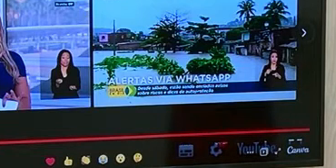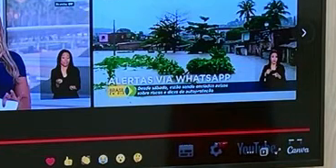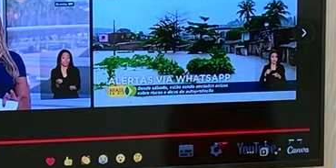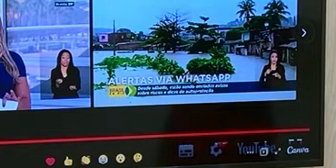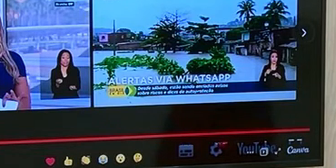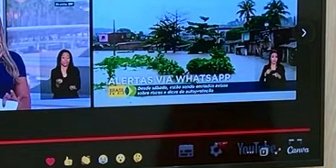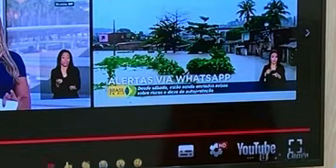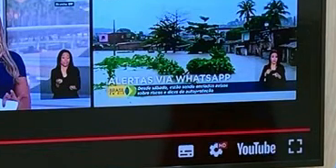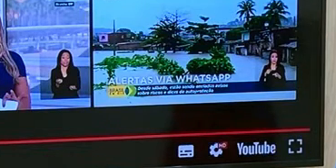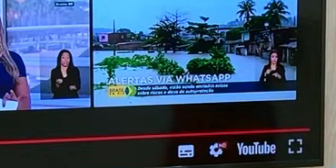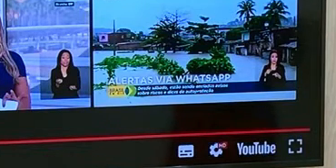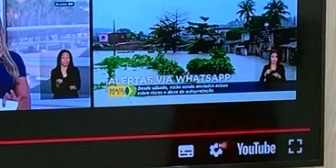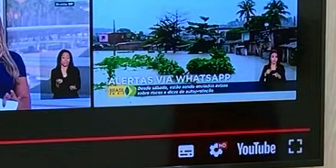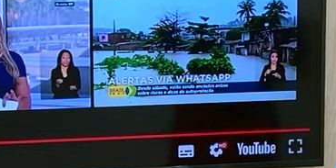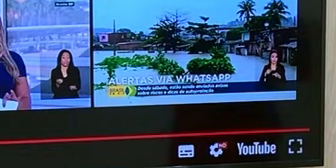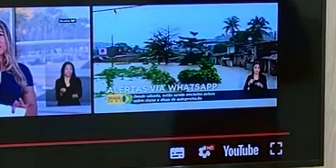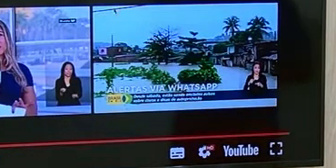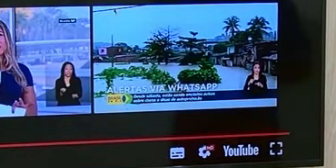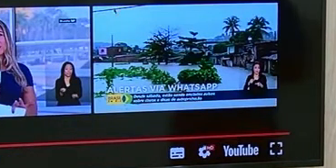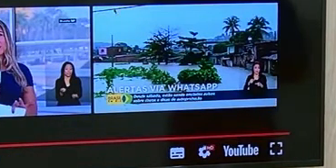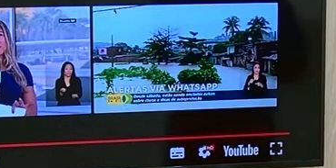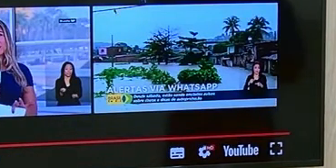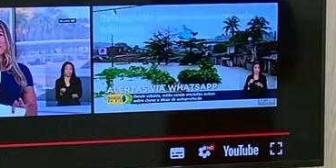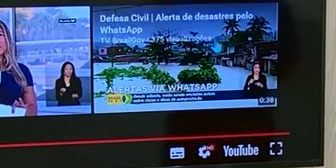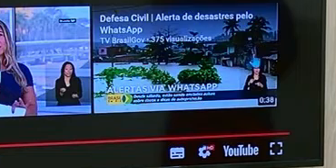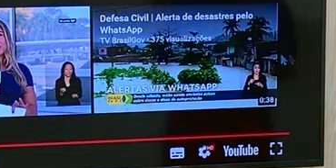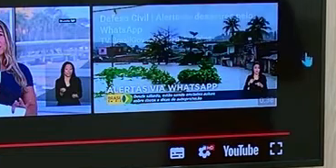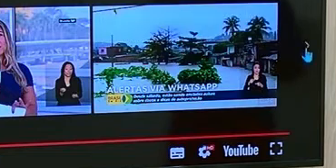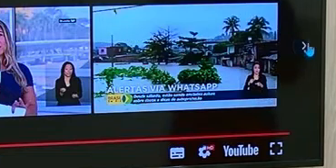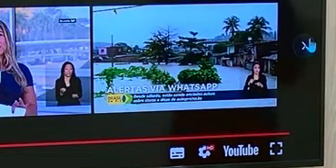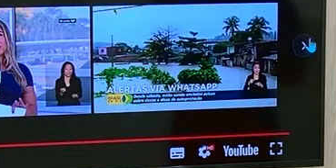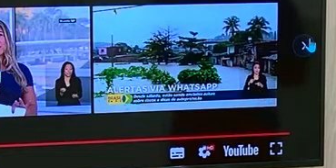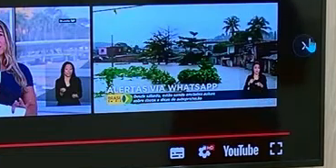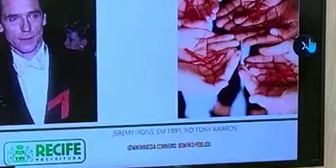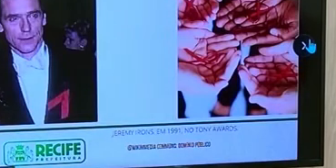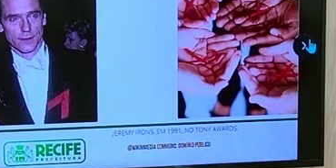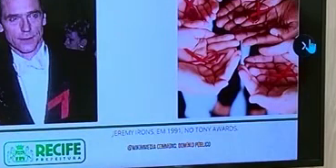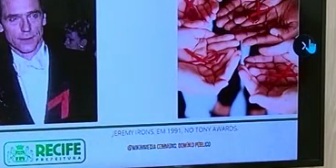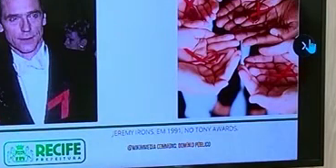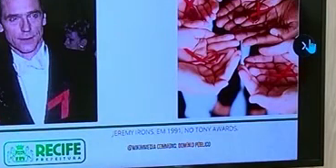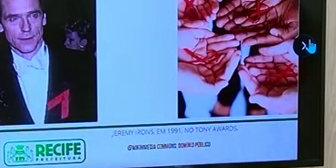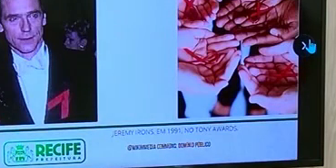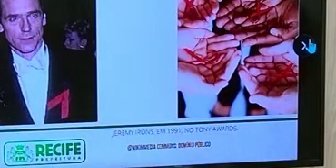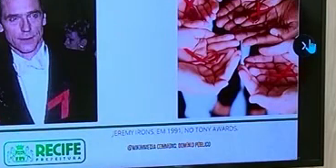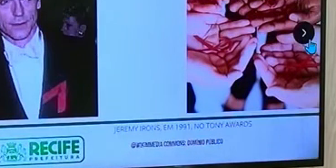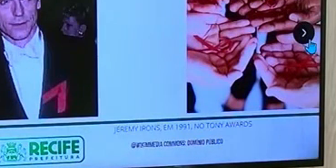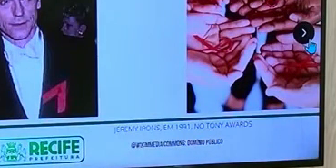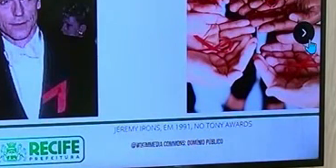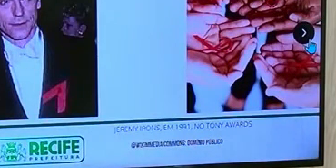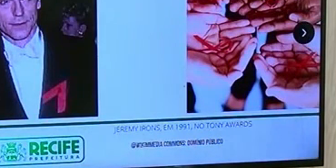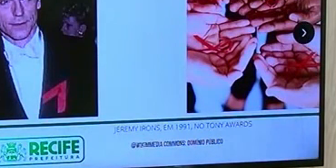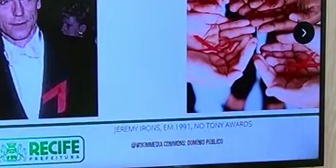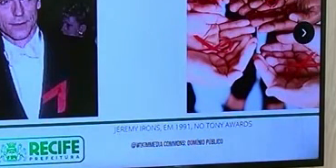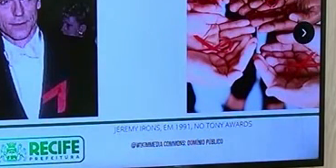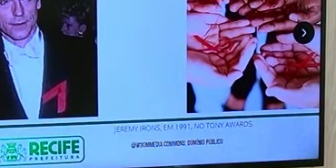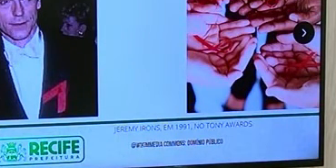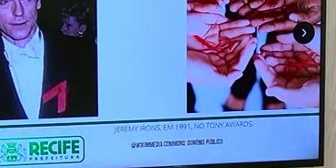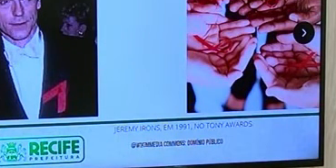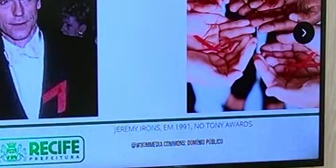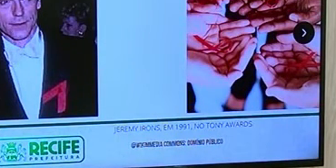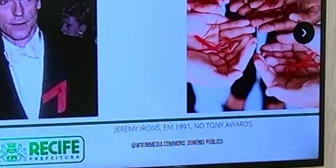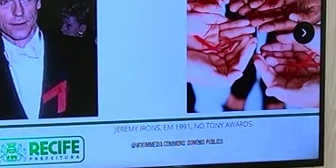importante e que, como a gente viu aqui, o médico vem trazendo sobre isso, de que muito